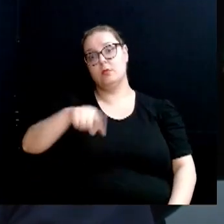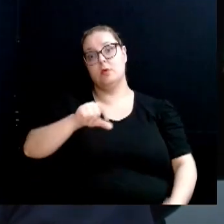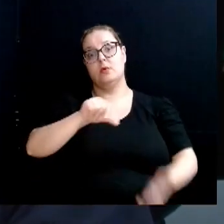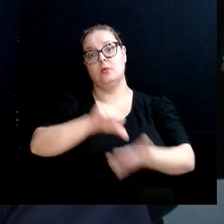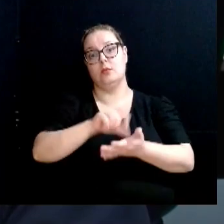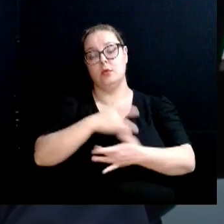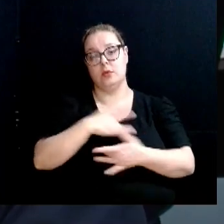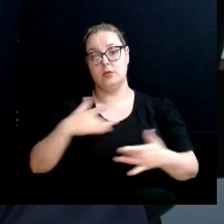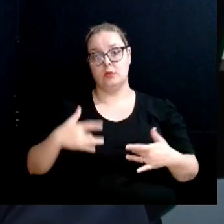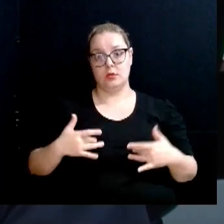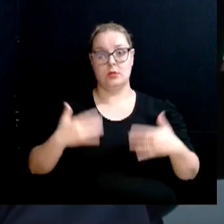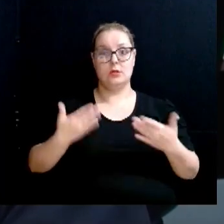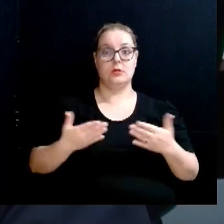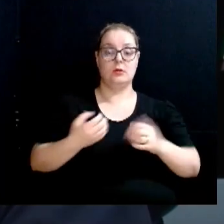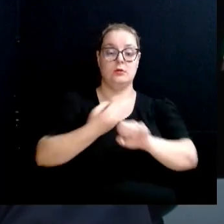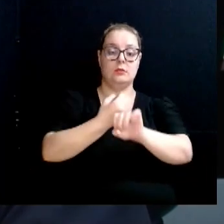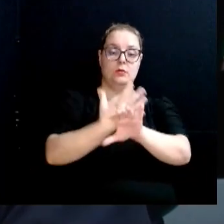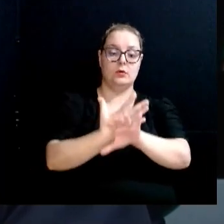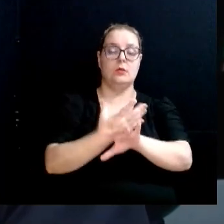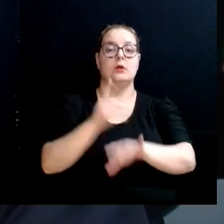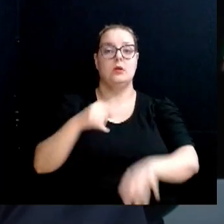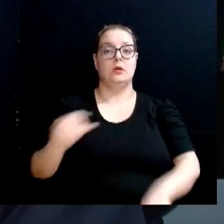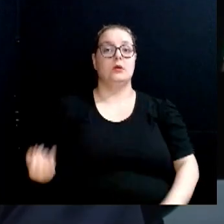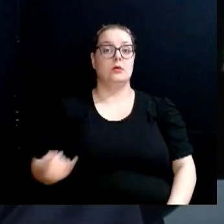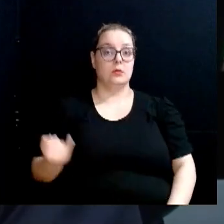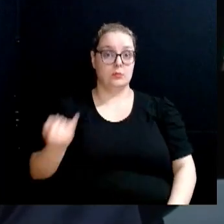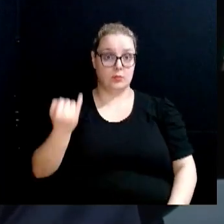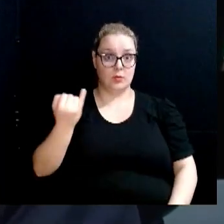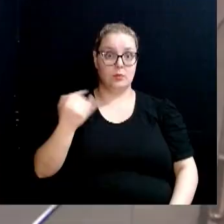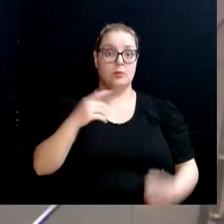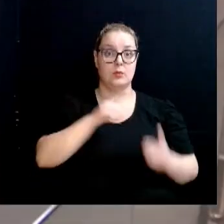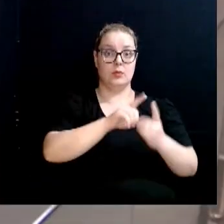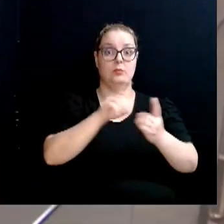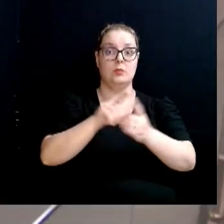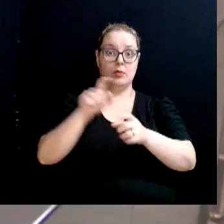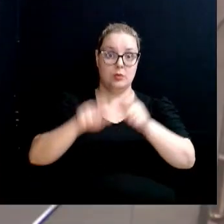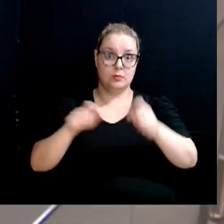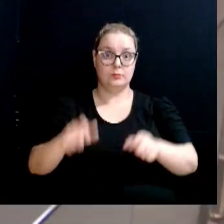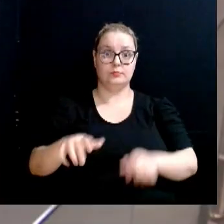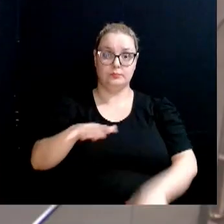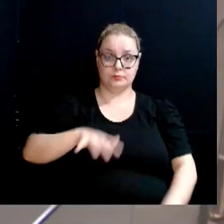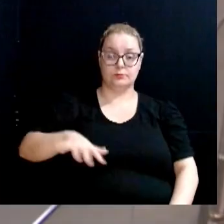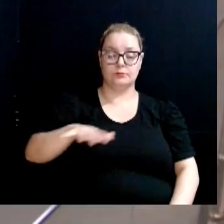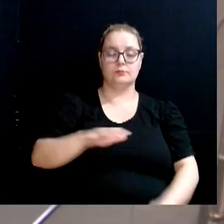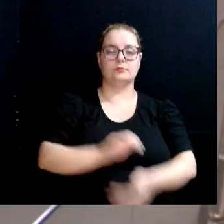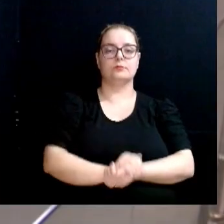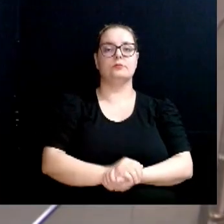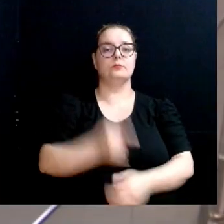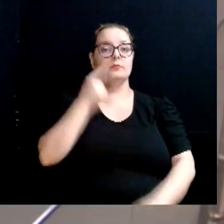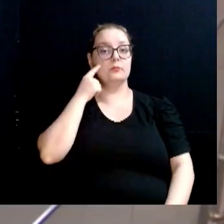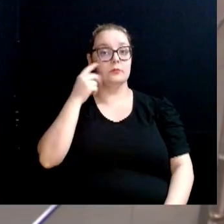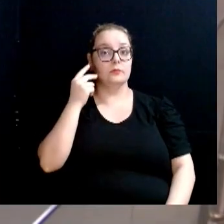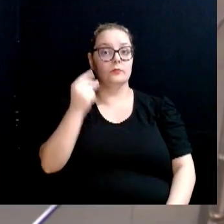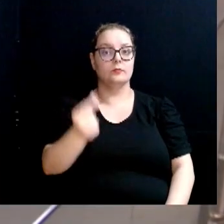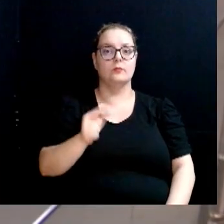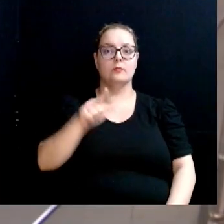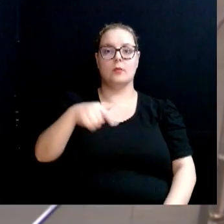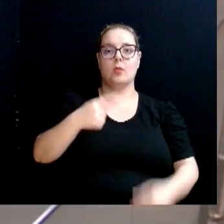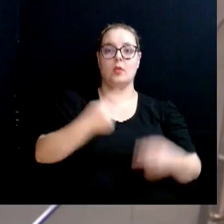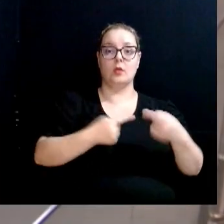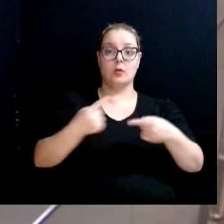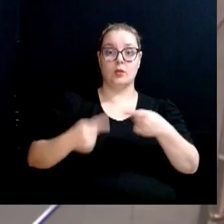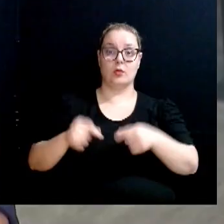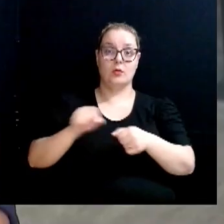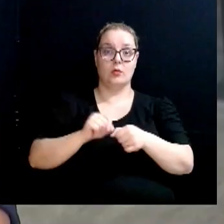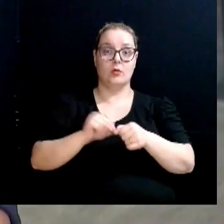essa telemedicina seria muito importante para atender as pessoas desse segmento. A ideia surgiu a partir de debates realizados pela Comissão